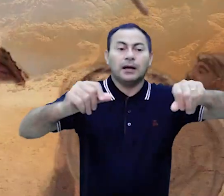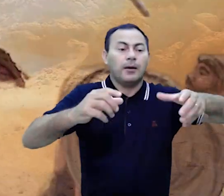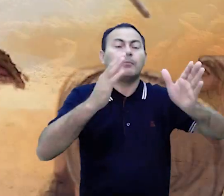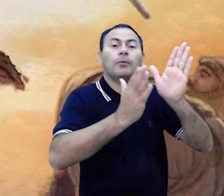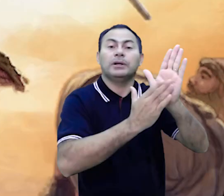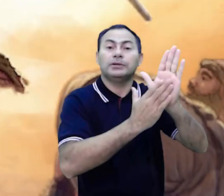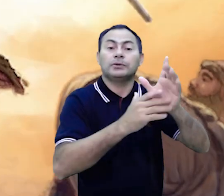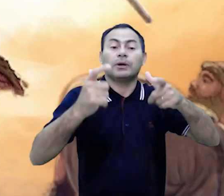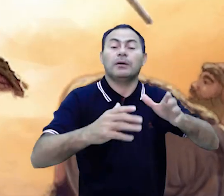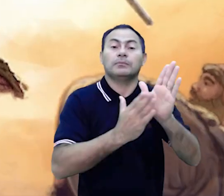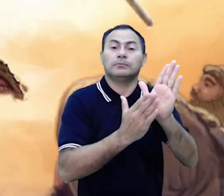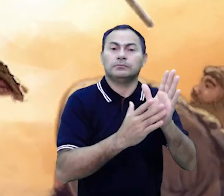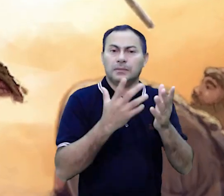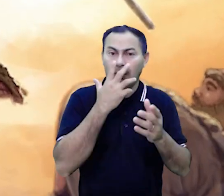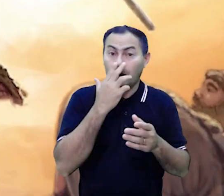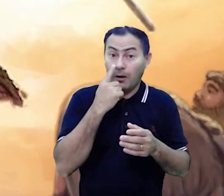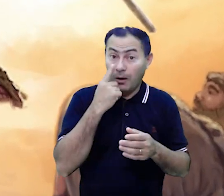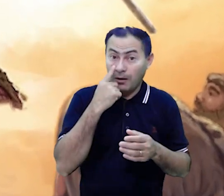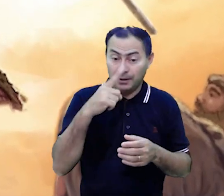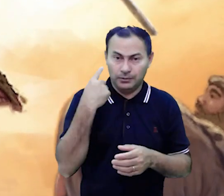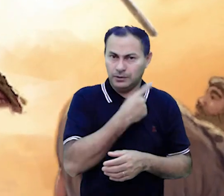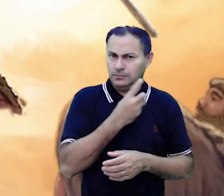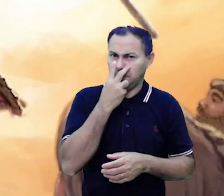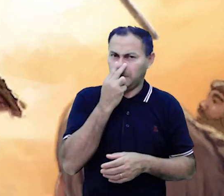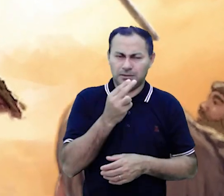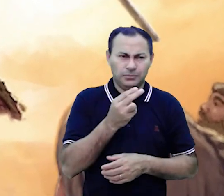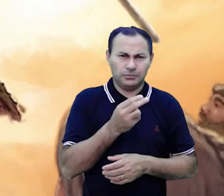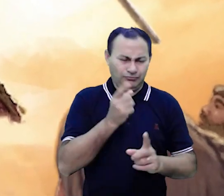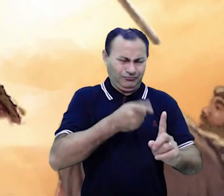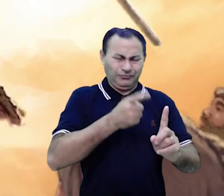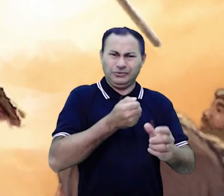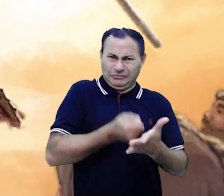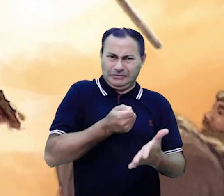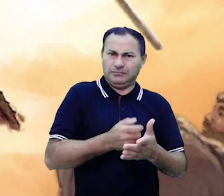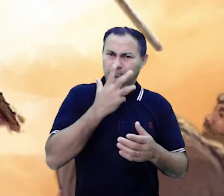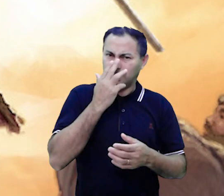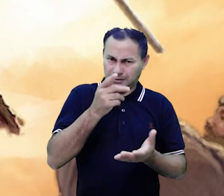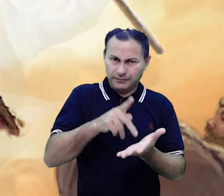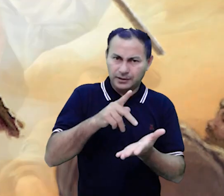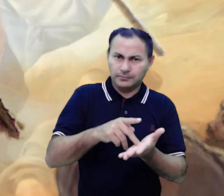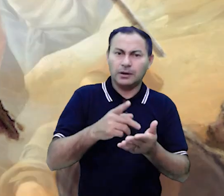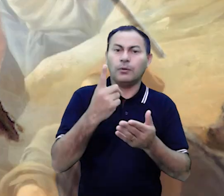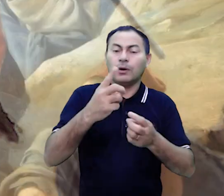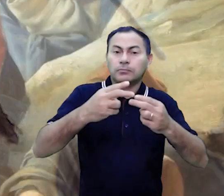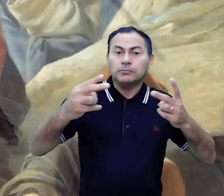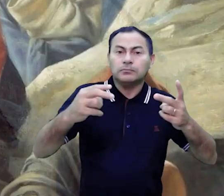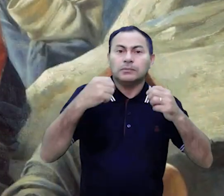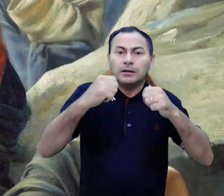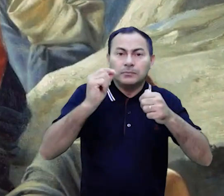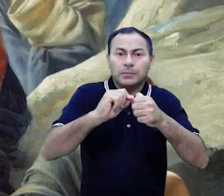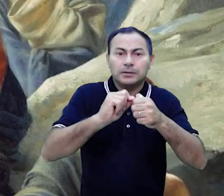entrar na terra prometida. Olha, para nós isso parece duro demais, não é verdade? Há